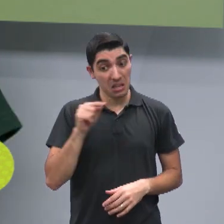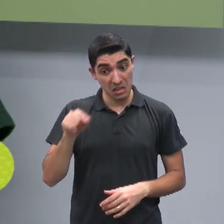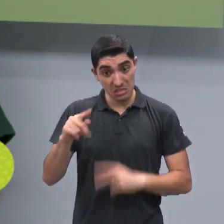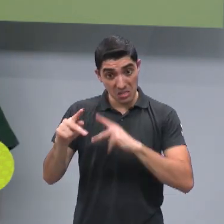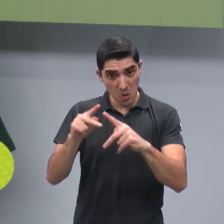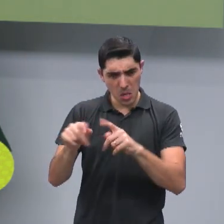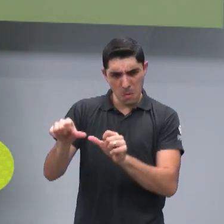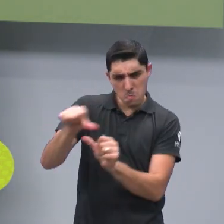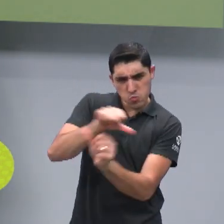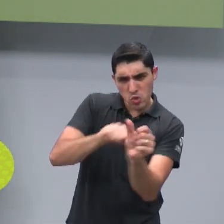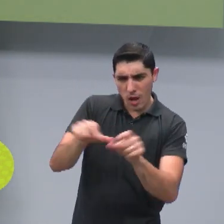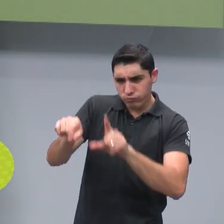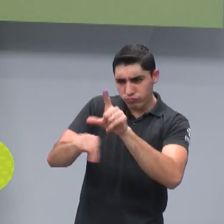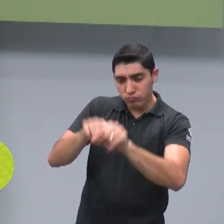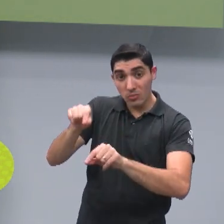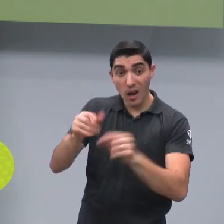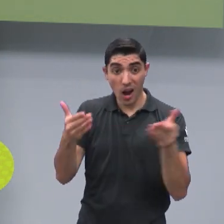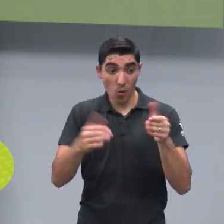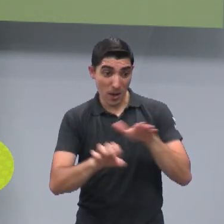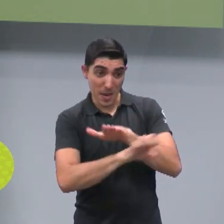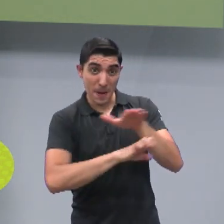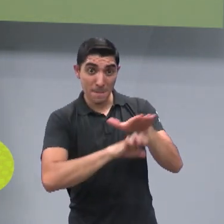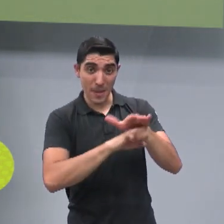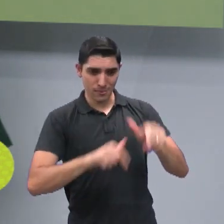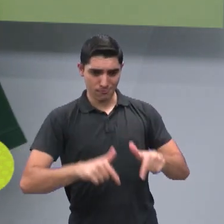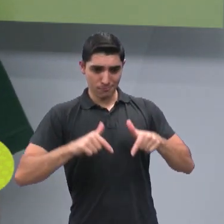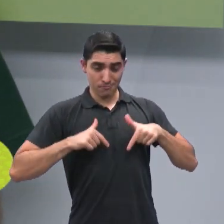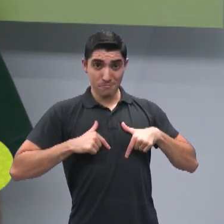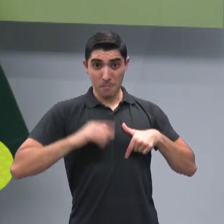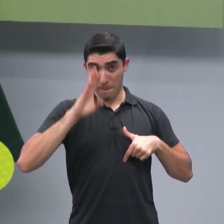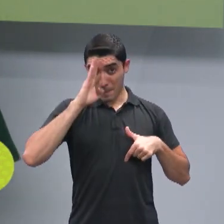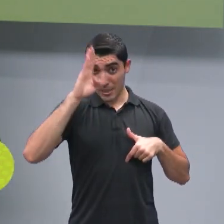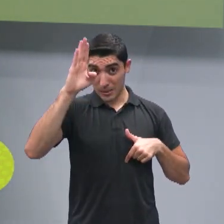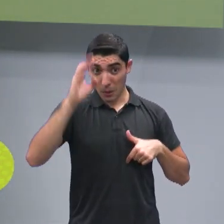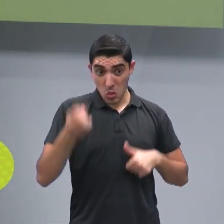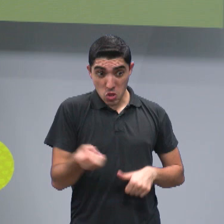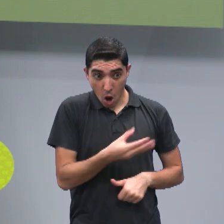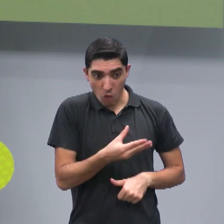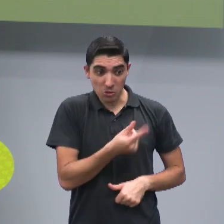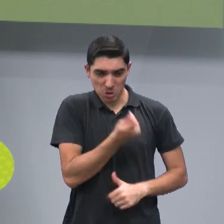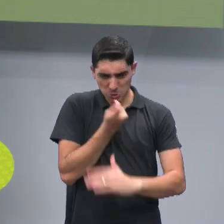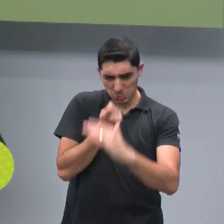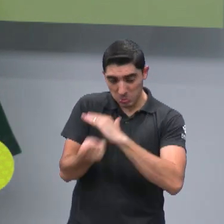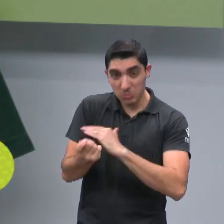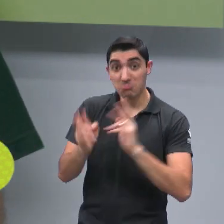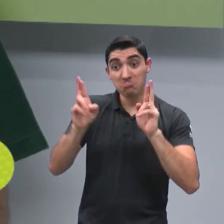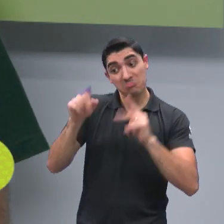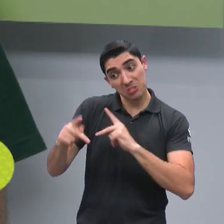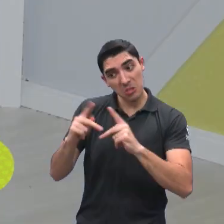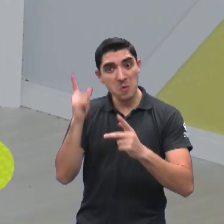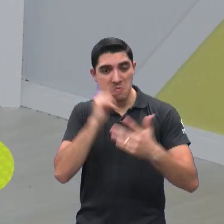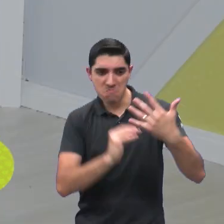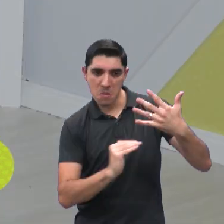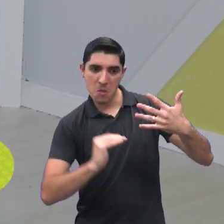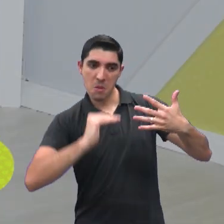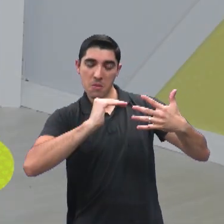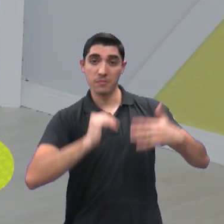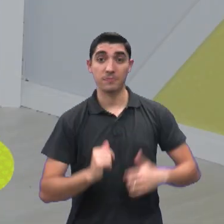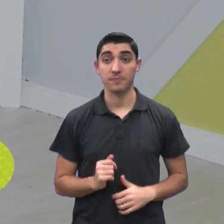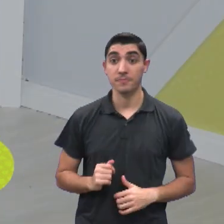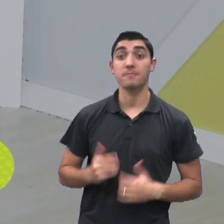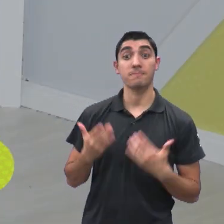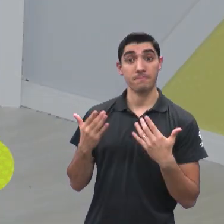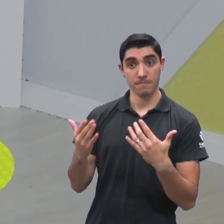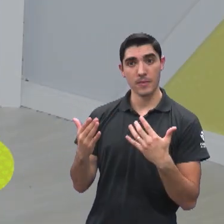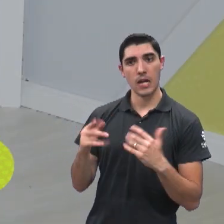com um patrocinador master novo, vai poder chegar a brigar com os times lá em cima. São José já